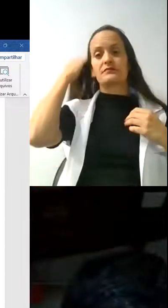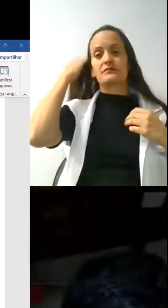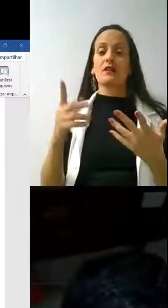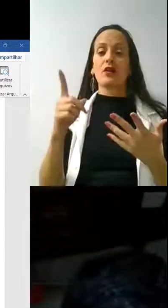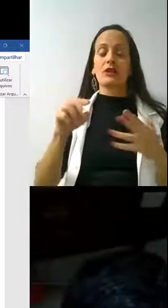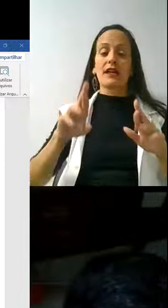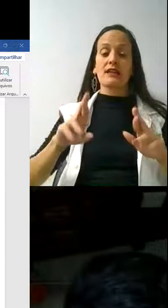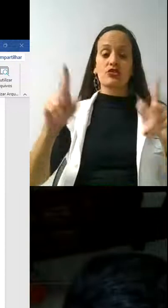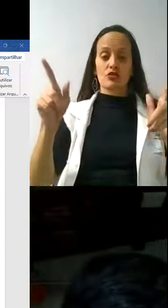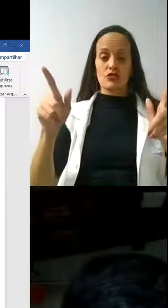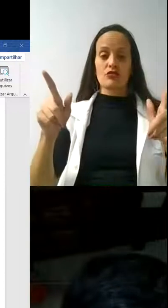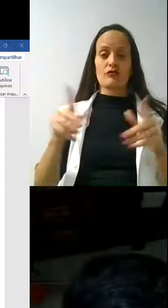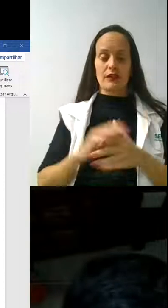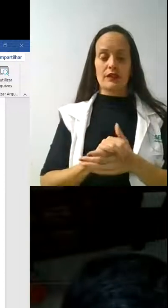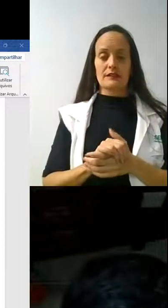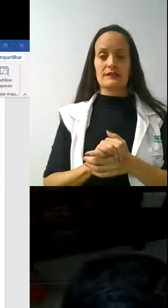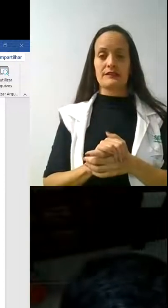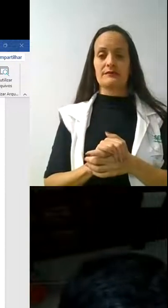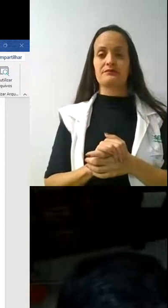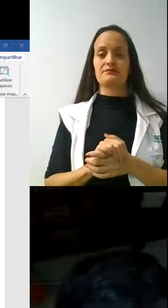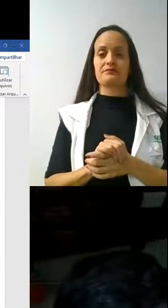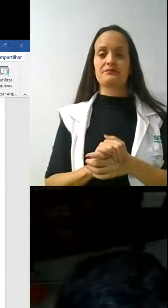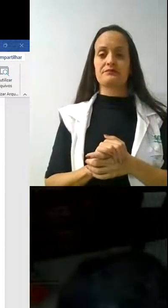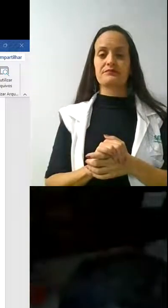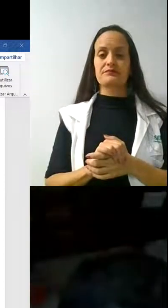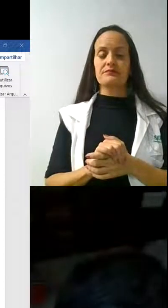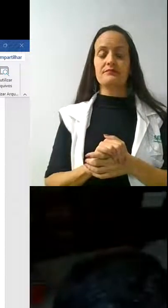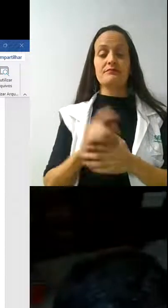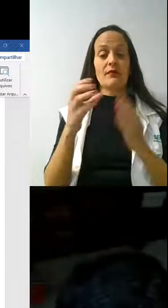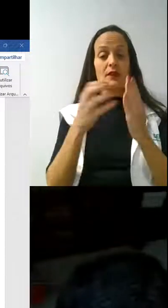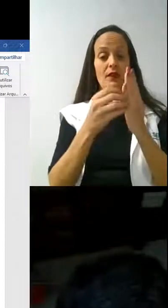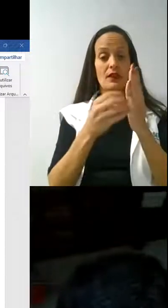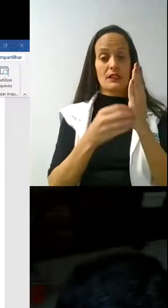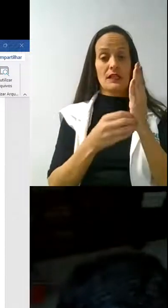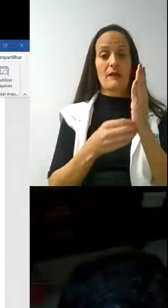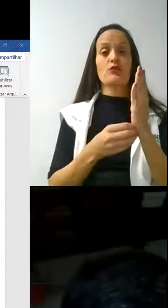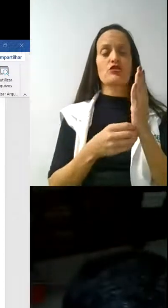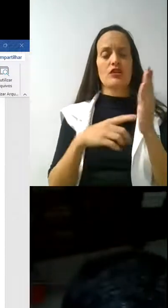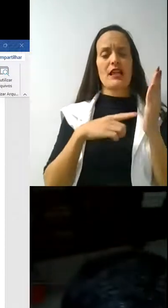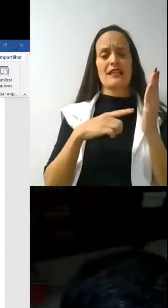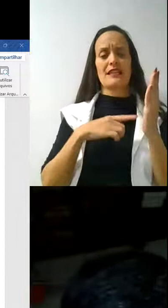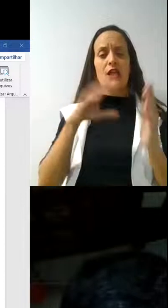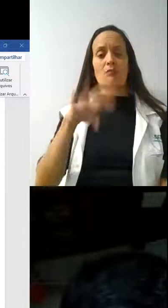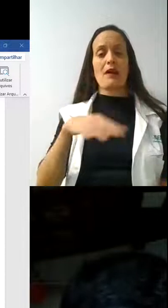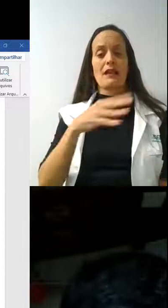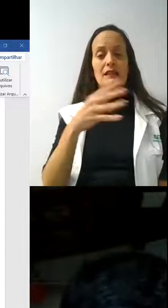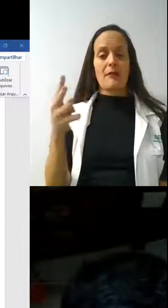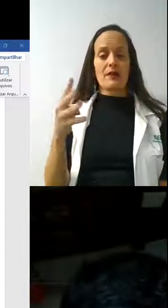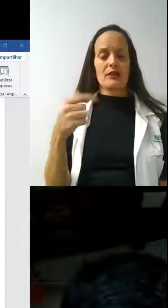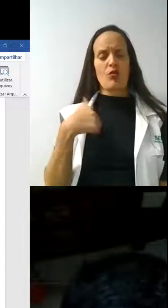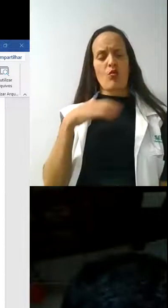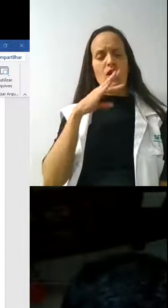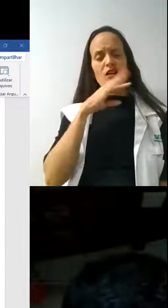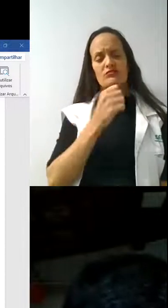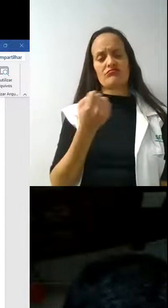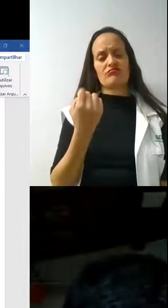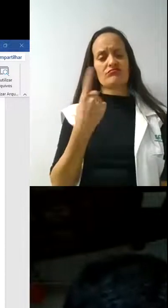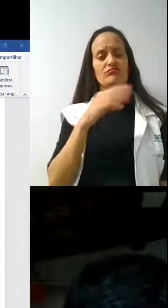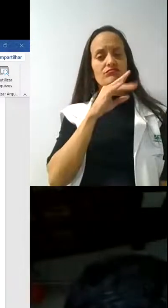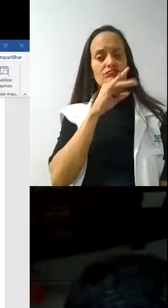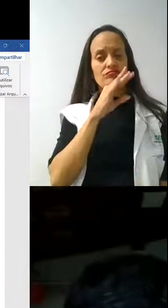detalhezinhos lá na questão de conversão de unidades. Na apostila, ele dá uma técnica usando uma tabela. Eu acho mais complexo usar essa tabela,